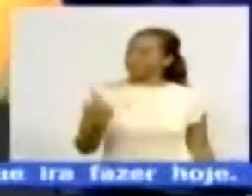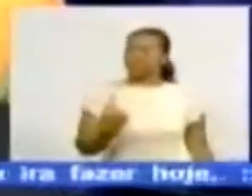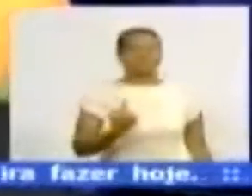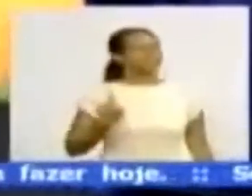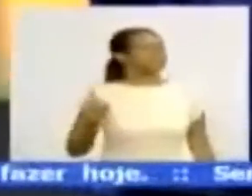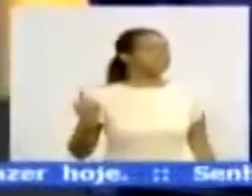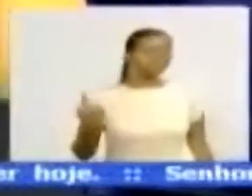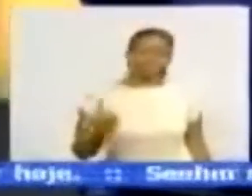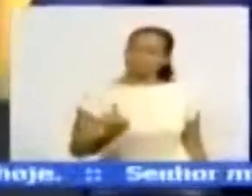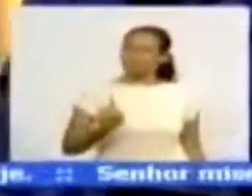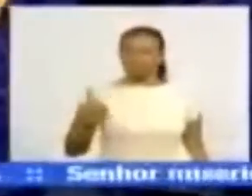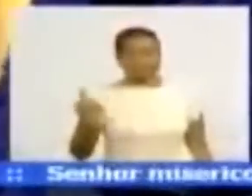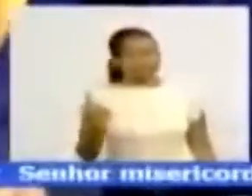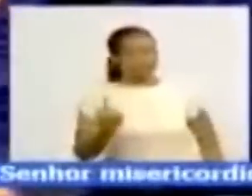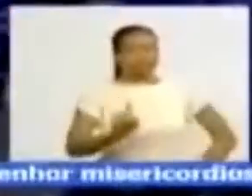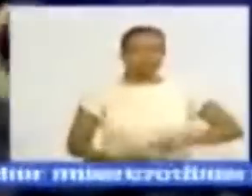eu não estou só.